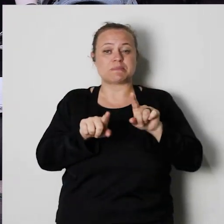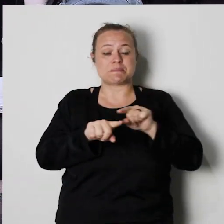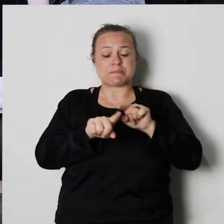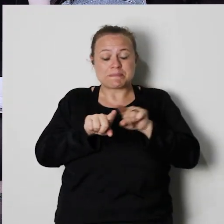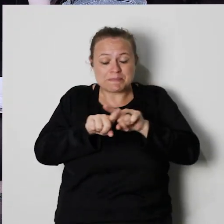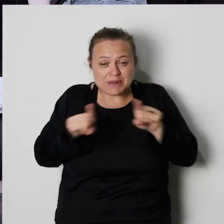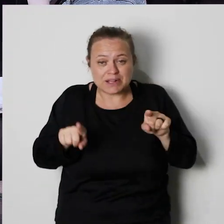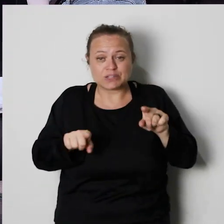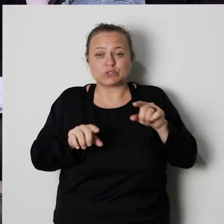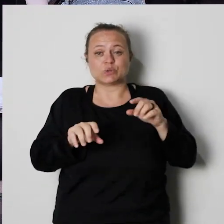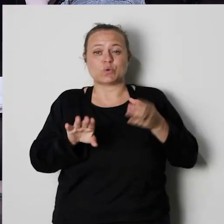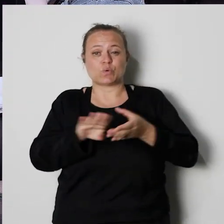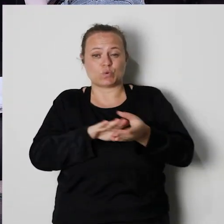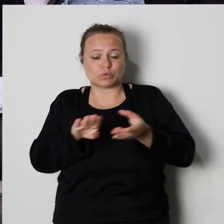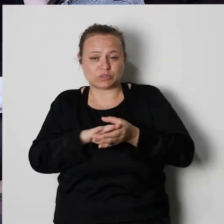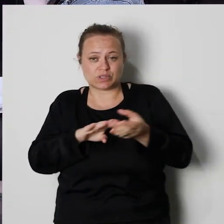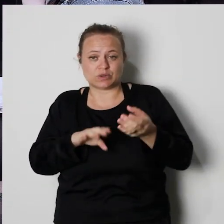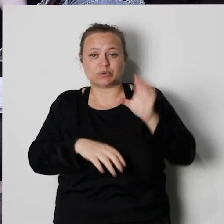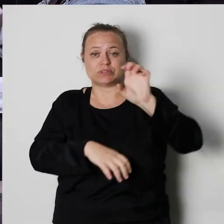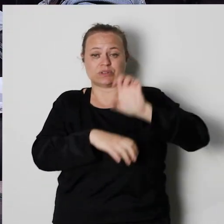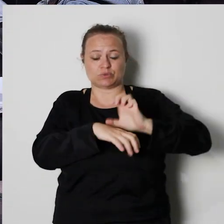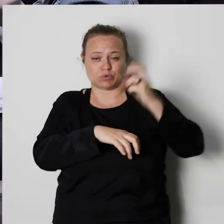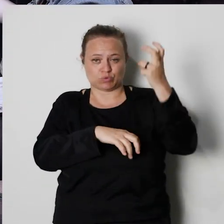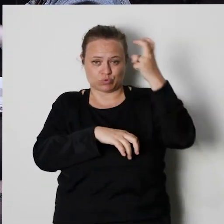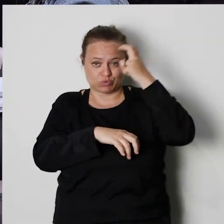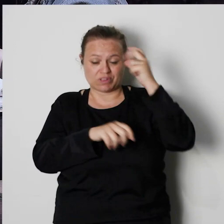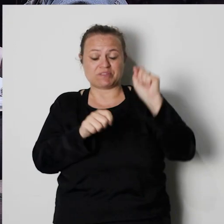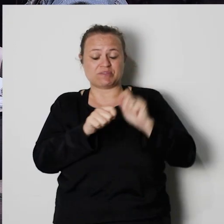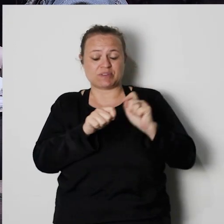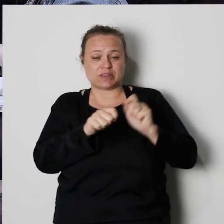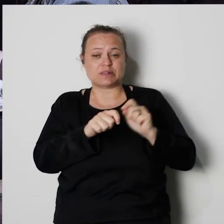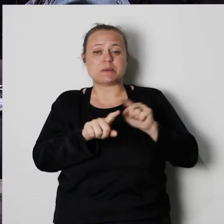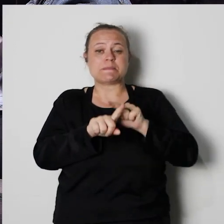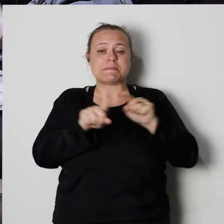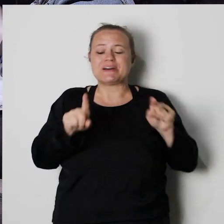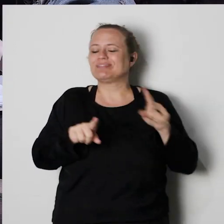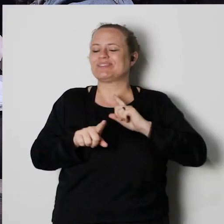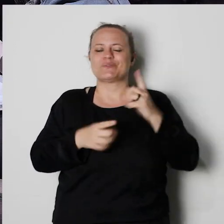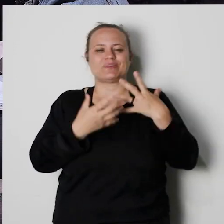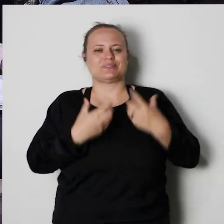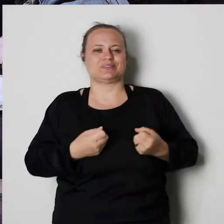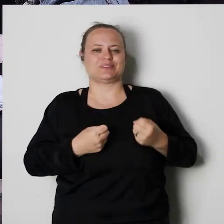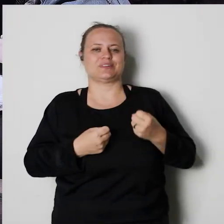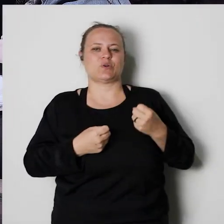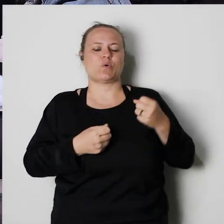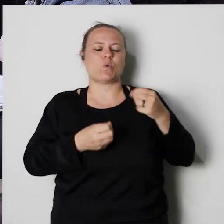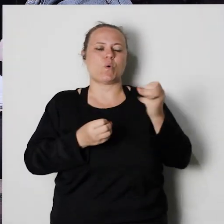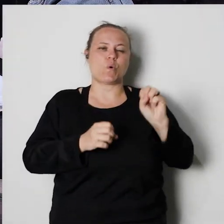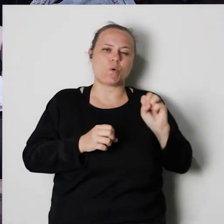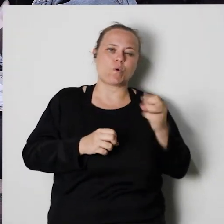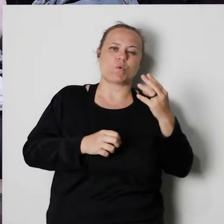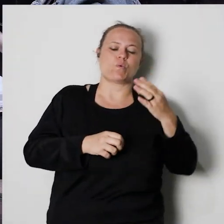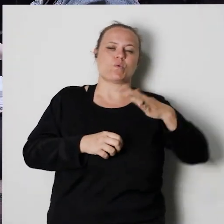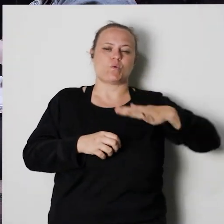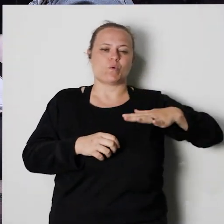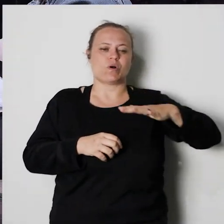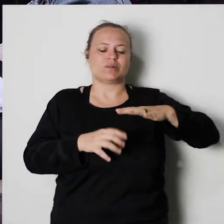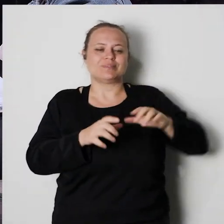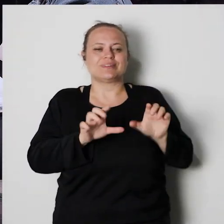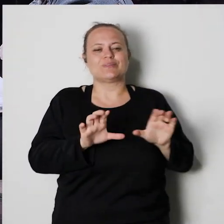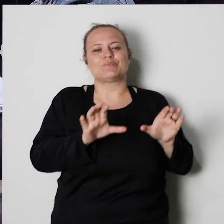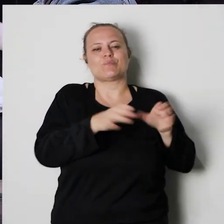né? Mas a gente, inclusive o Conselho Estadual de Cultura fez um mapeamento, mas não